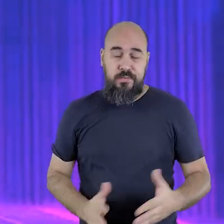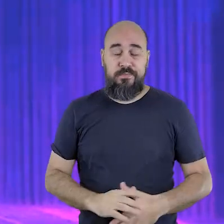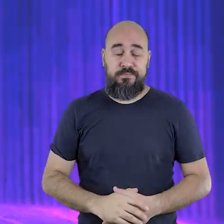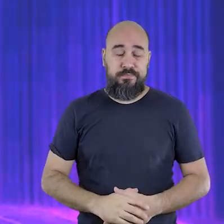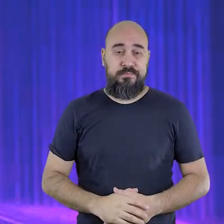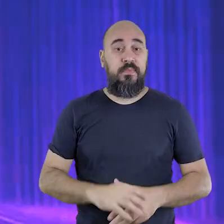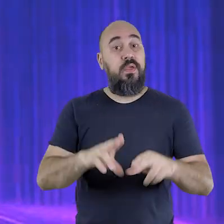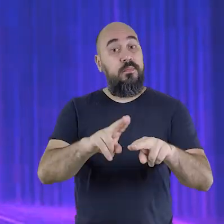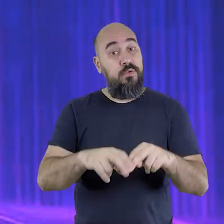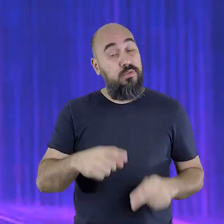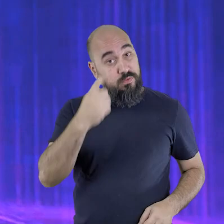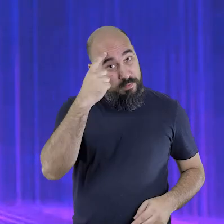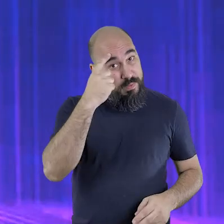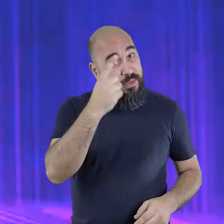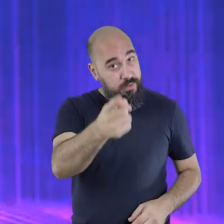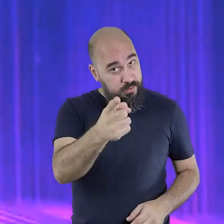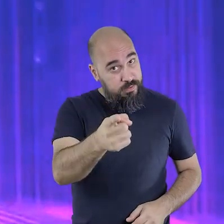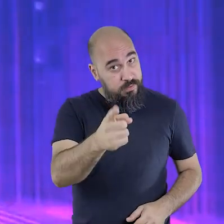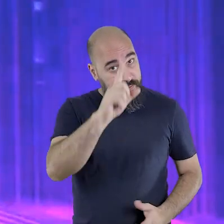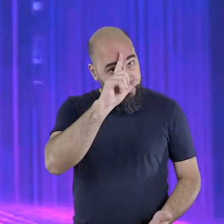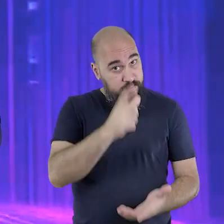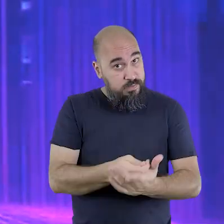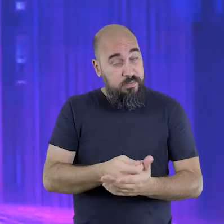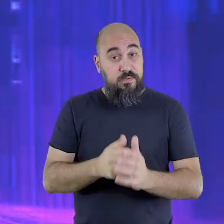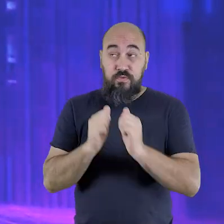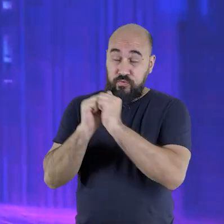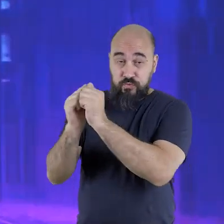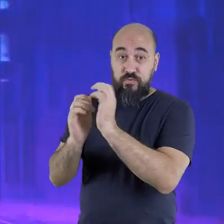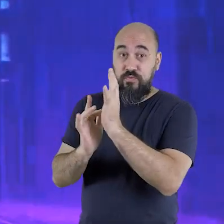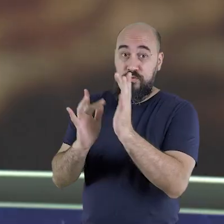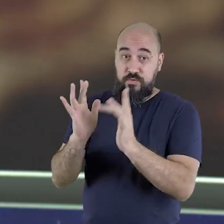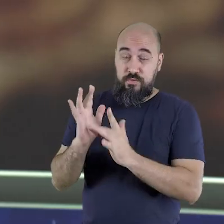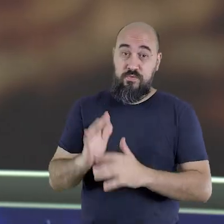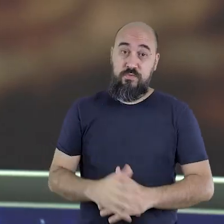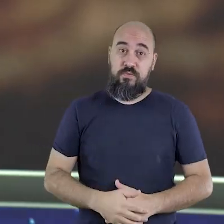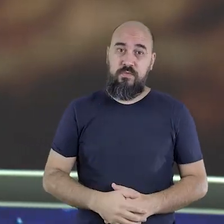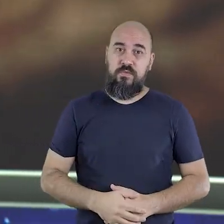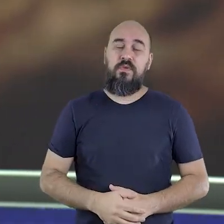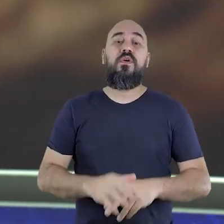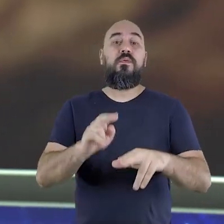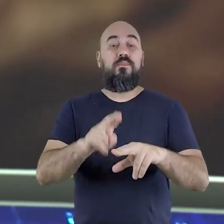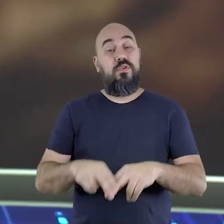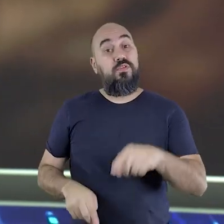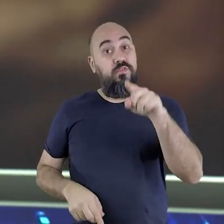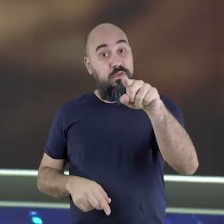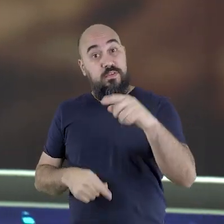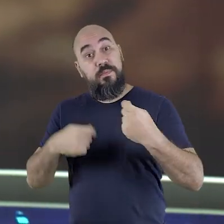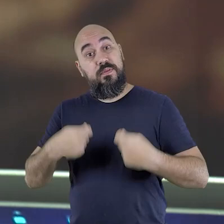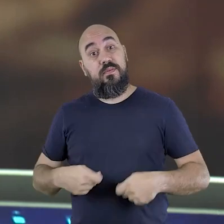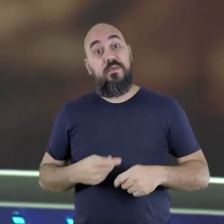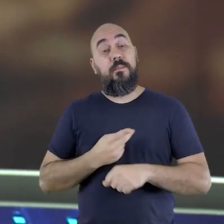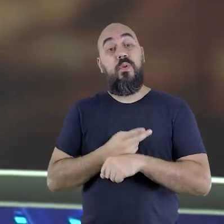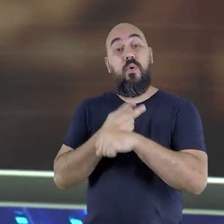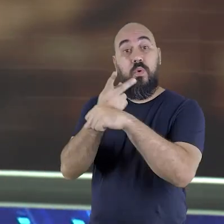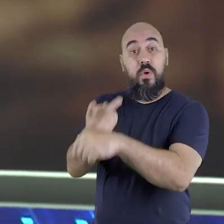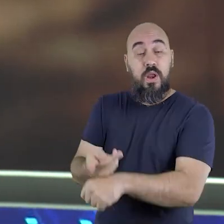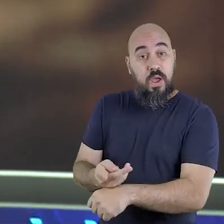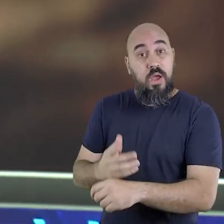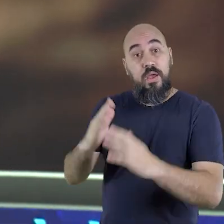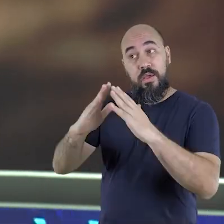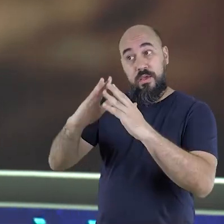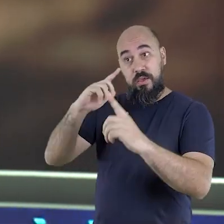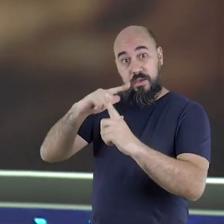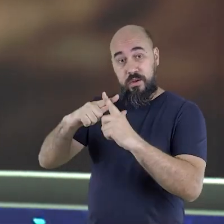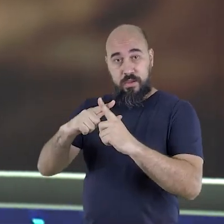precisa decidir-se por Cristo Jesus. É por isso que você precisa procurar uma igreja. Vá no